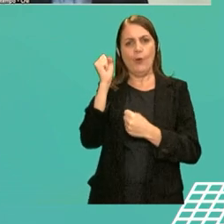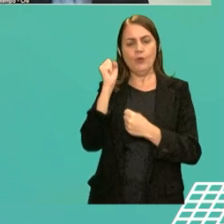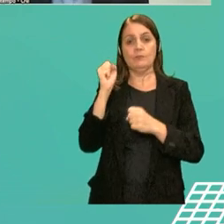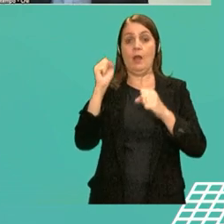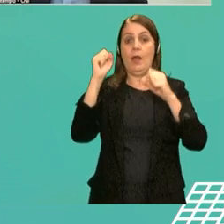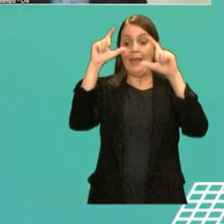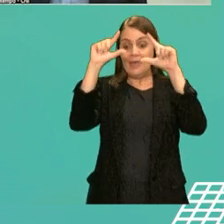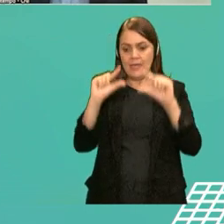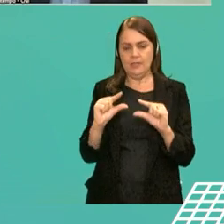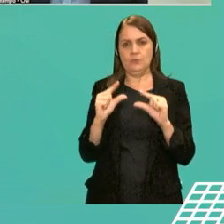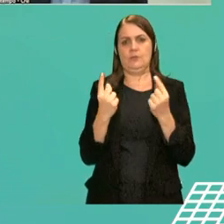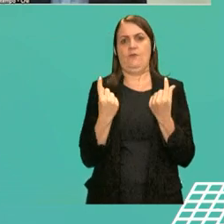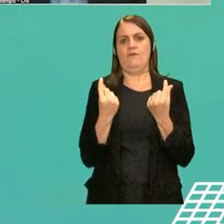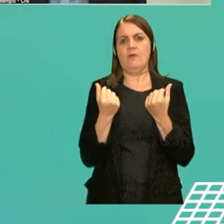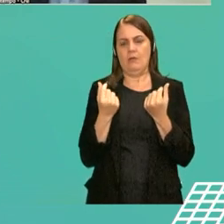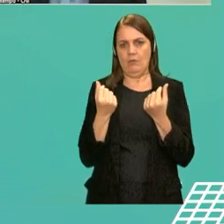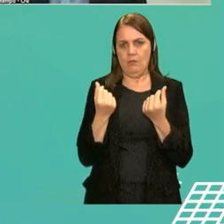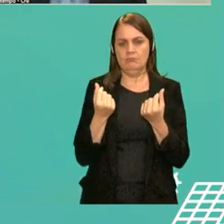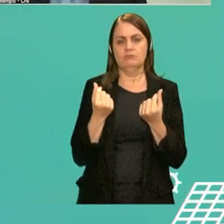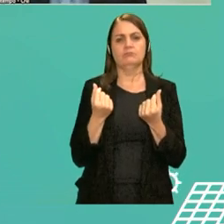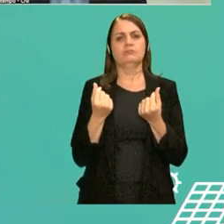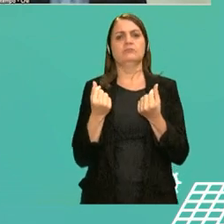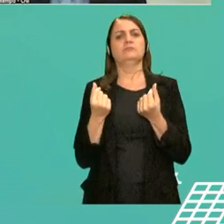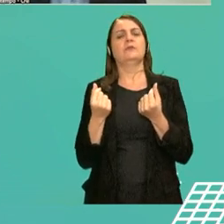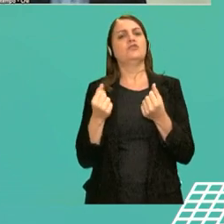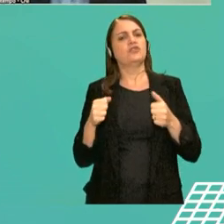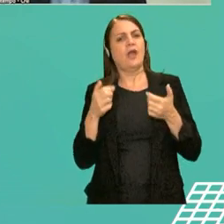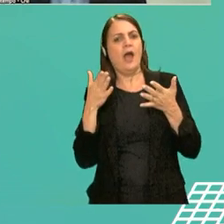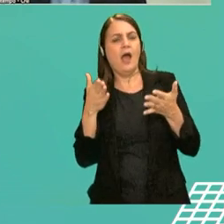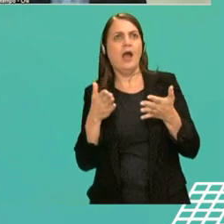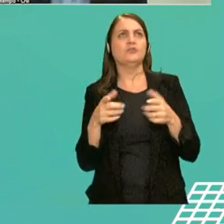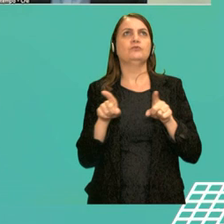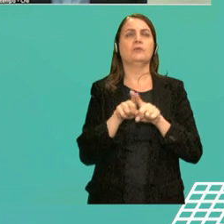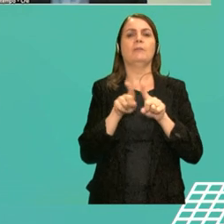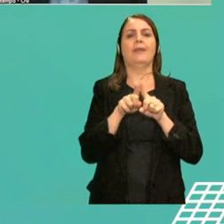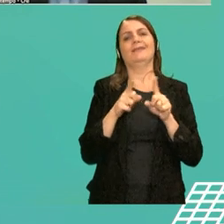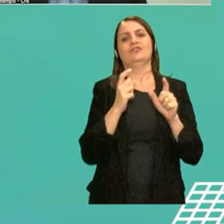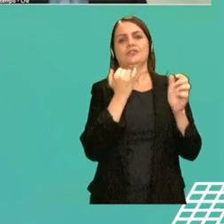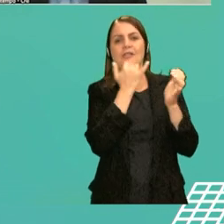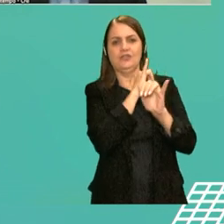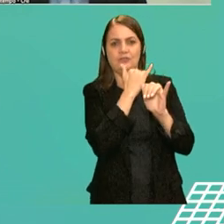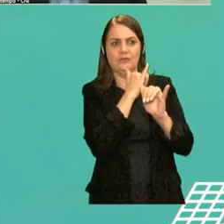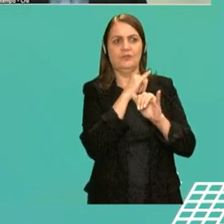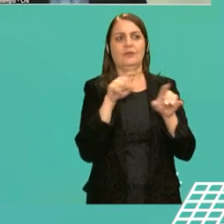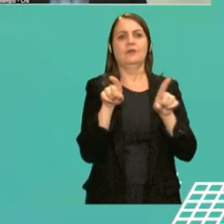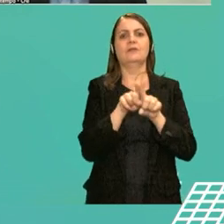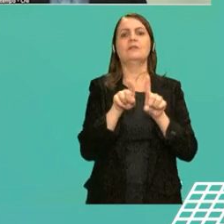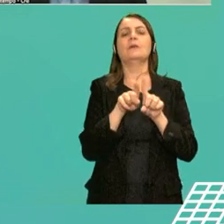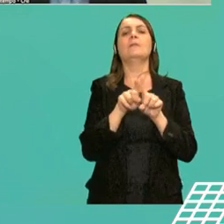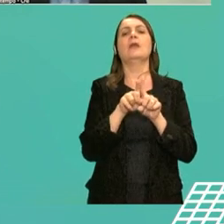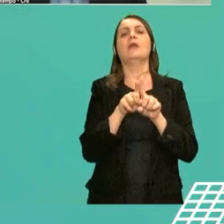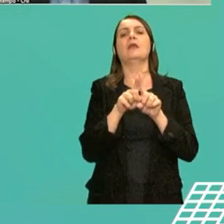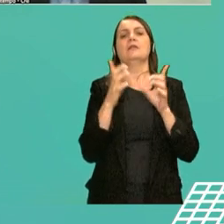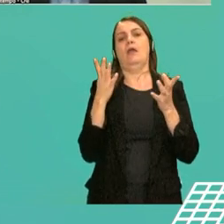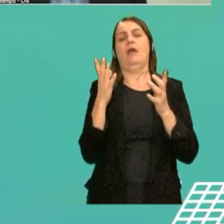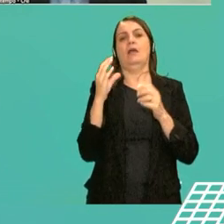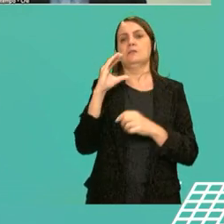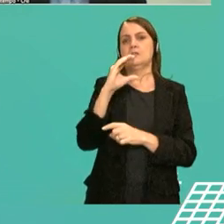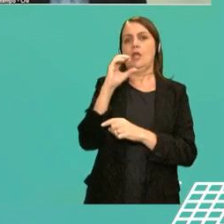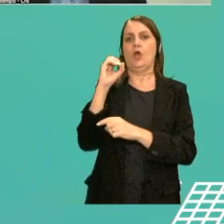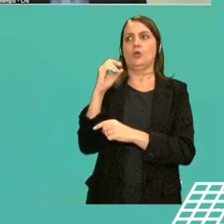de custos, de consumo, de insumo de energético e também da quantidade aí de emissões de